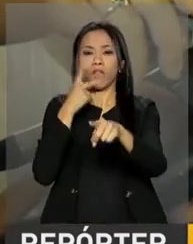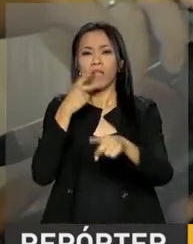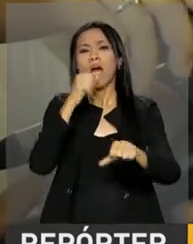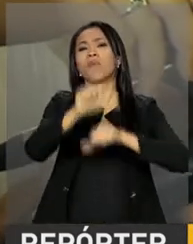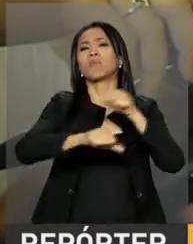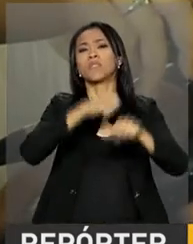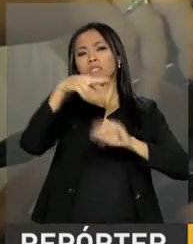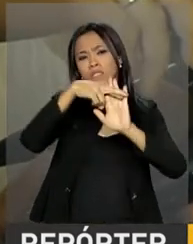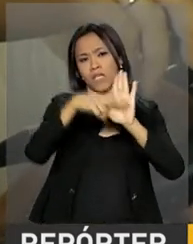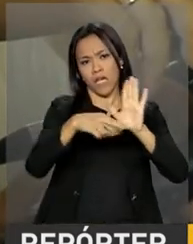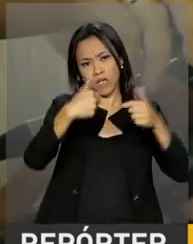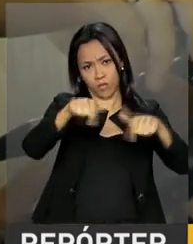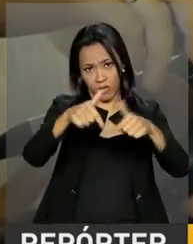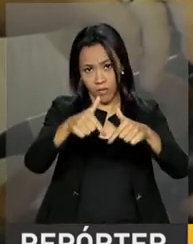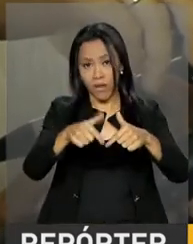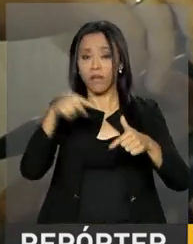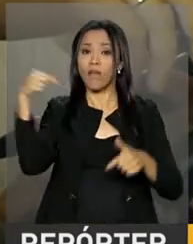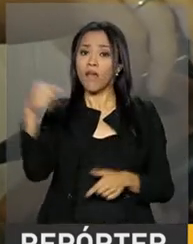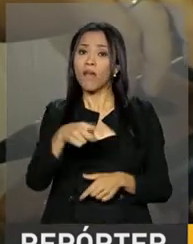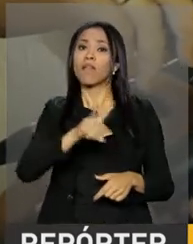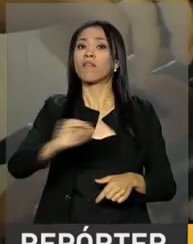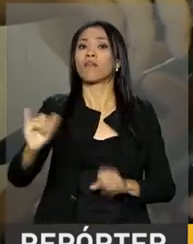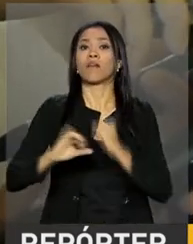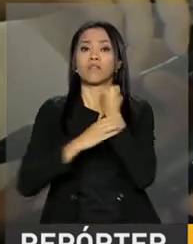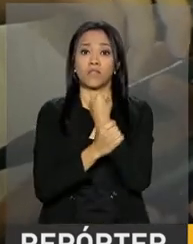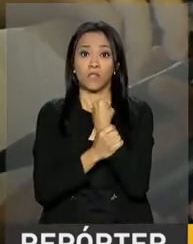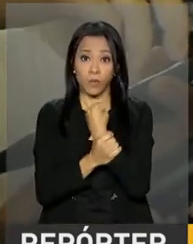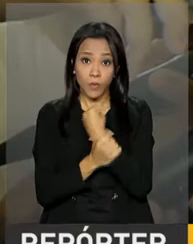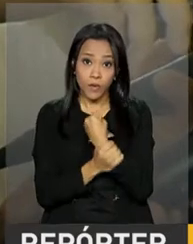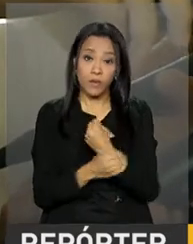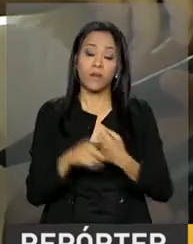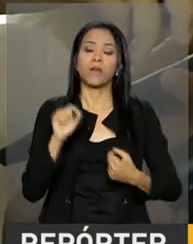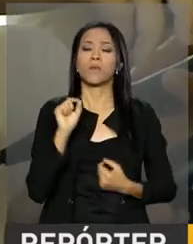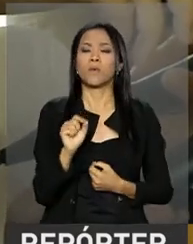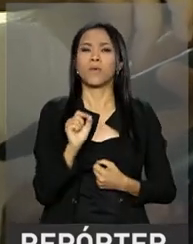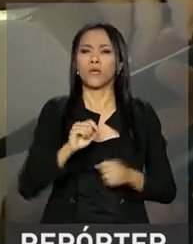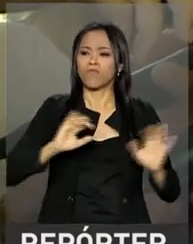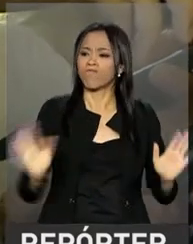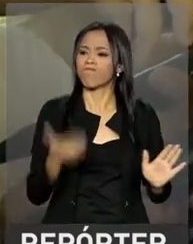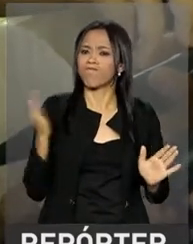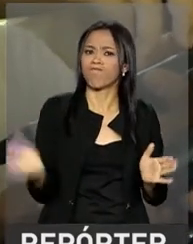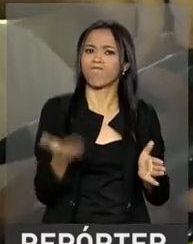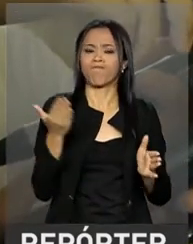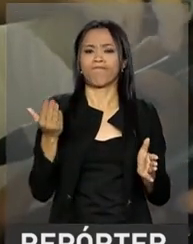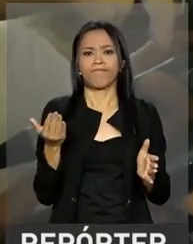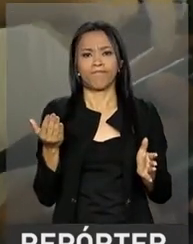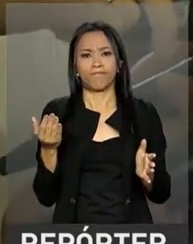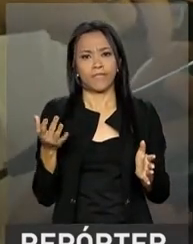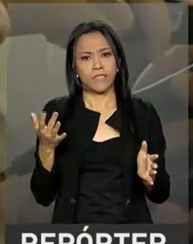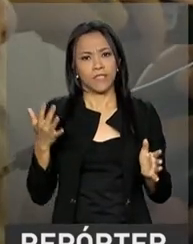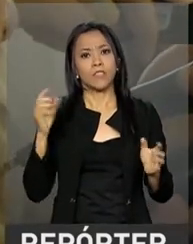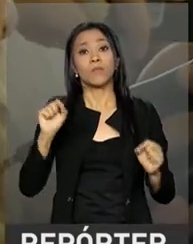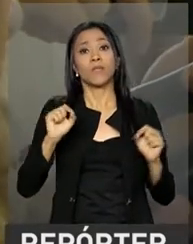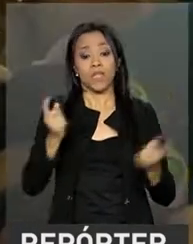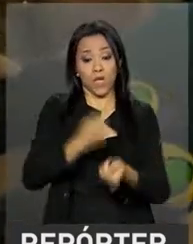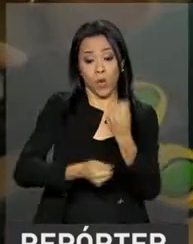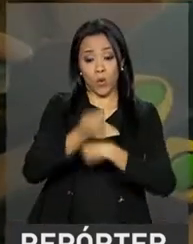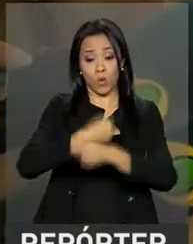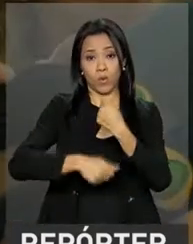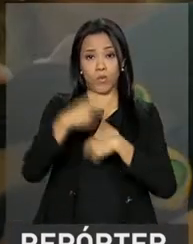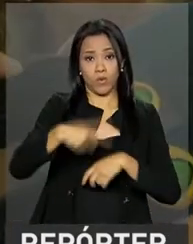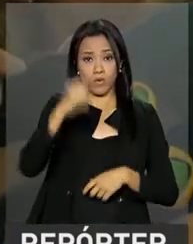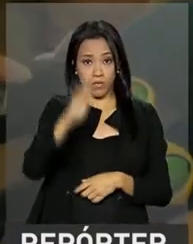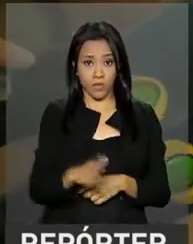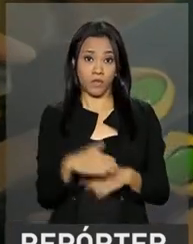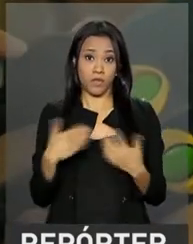porque ela vai garantir um maior nível de produtividade, de eficácia da economia brasileira. Da